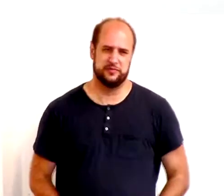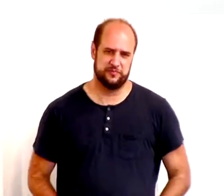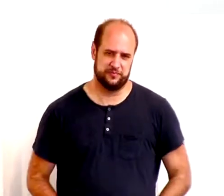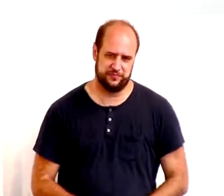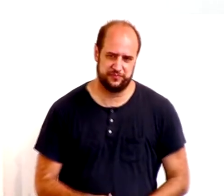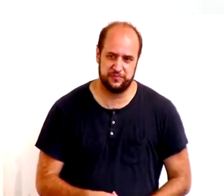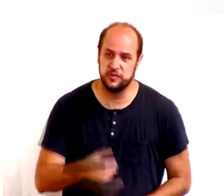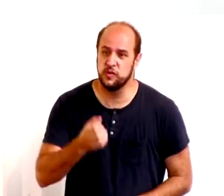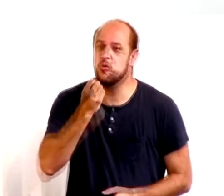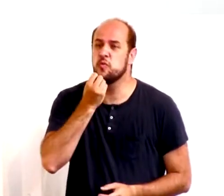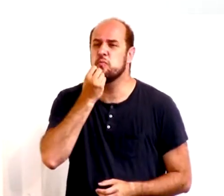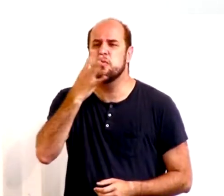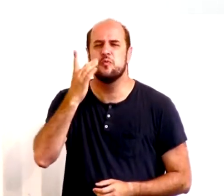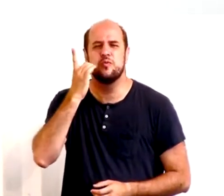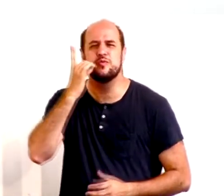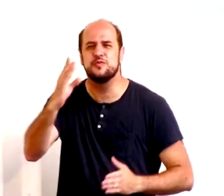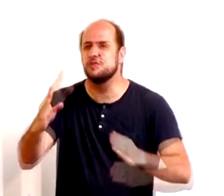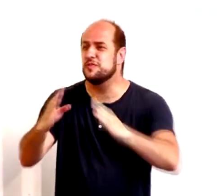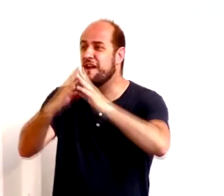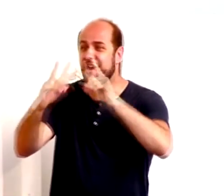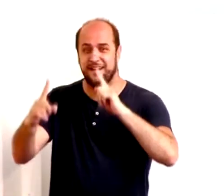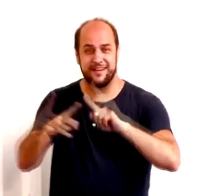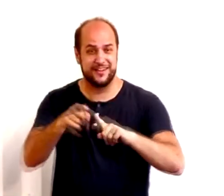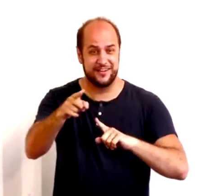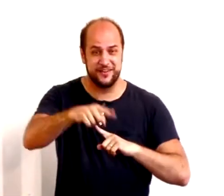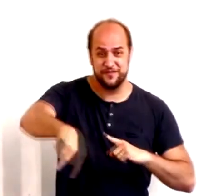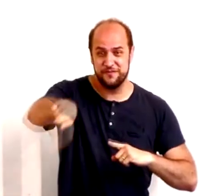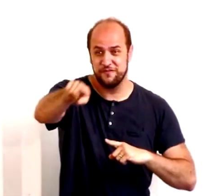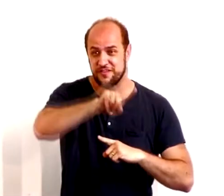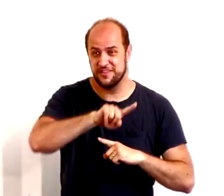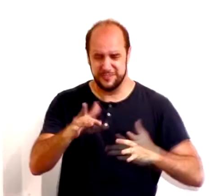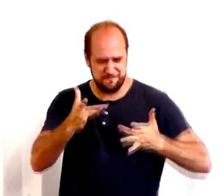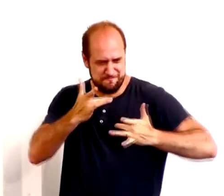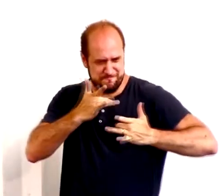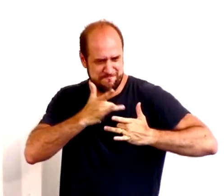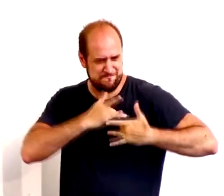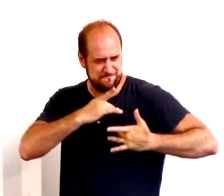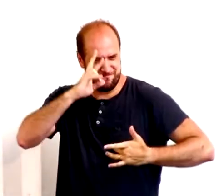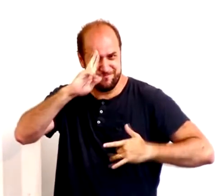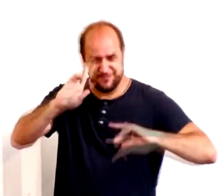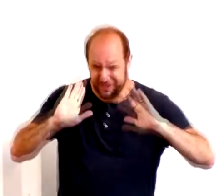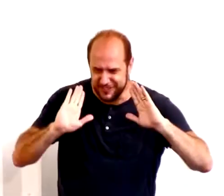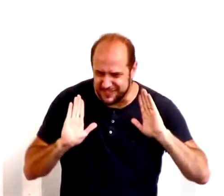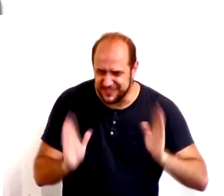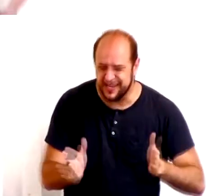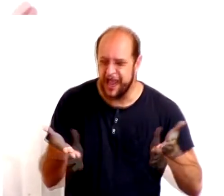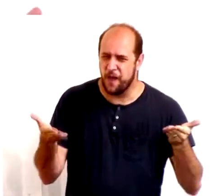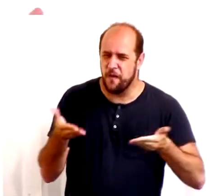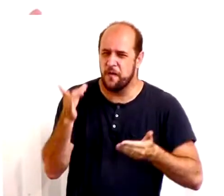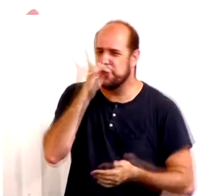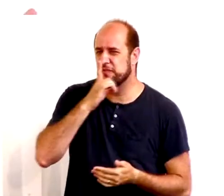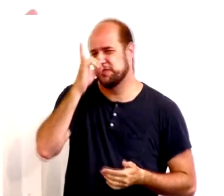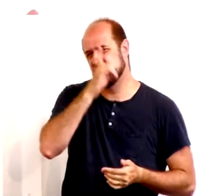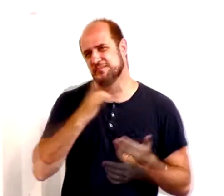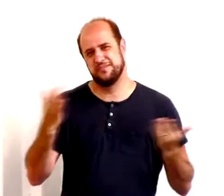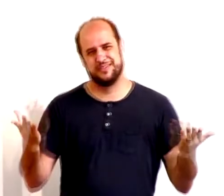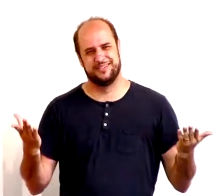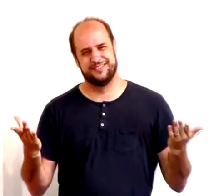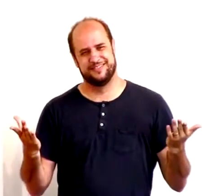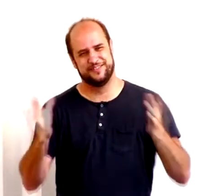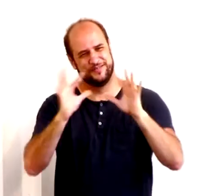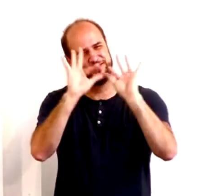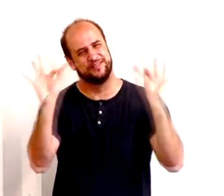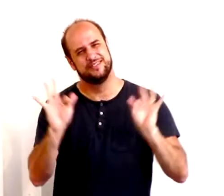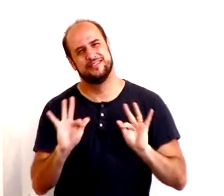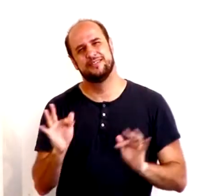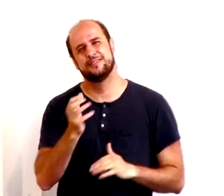Bom dia, querida igreja, você está dentro das misericórdias novas do domingo que o Senhor quis te dar.